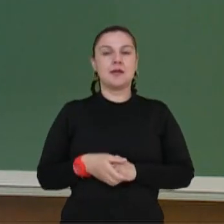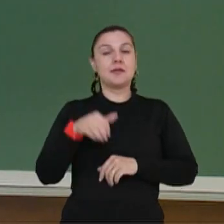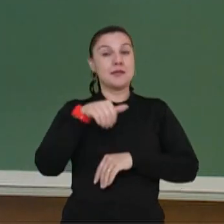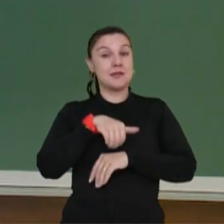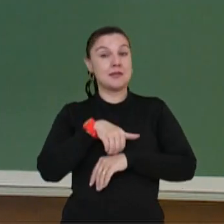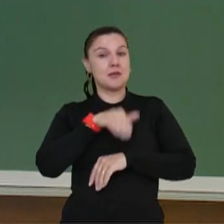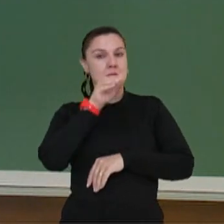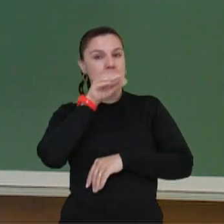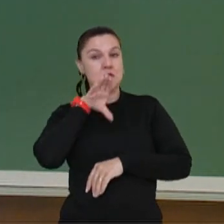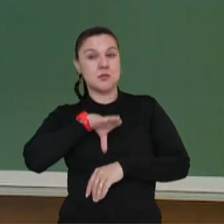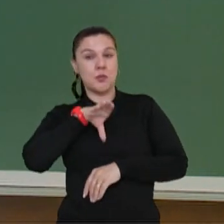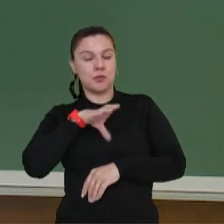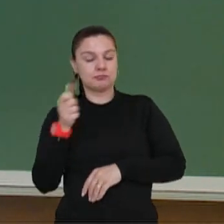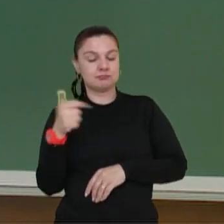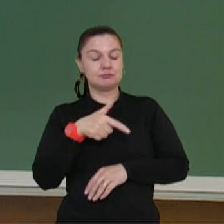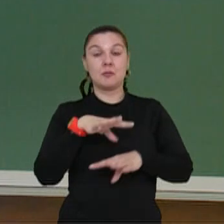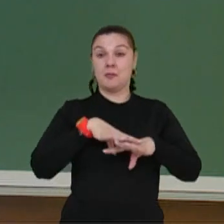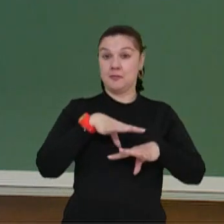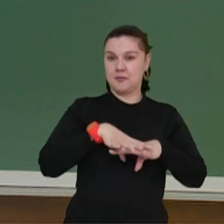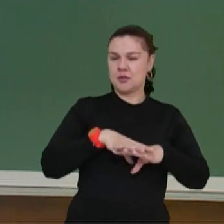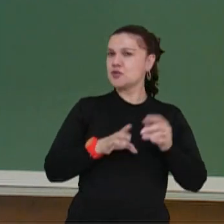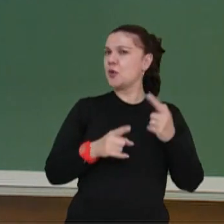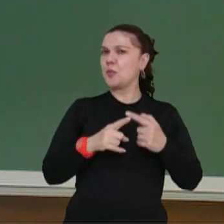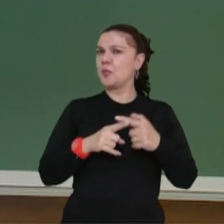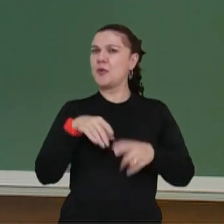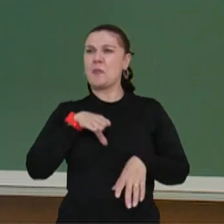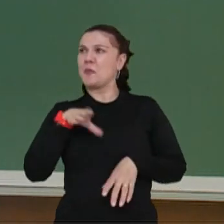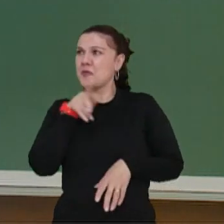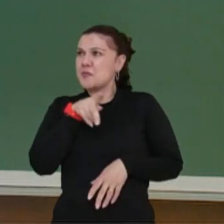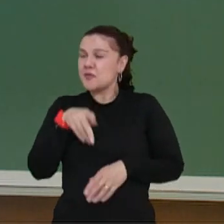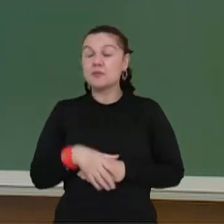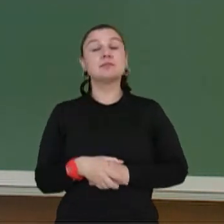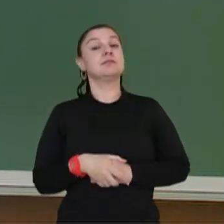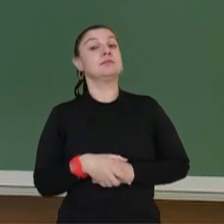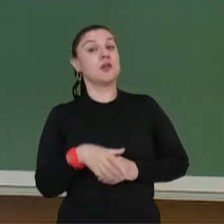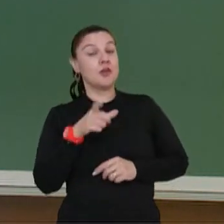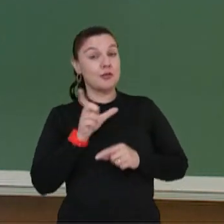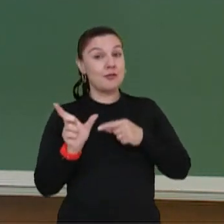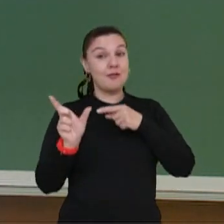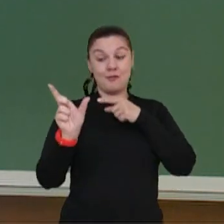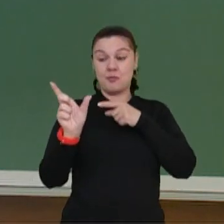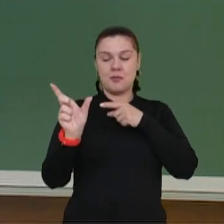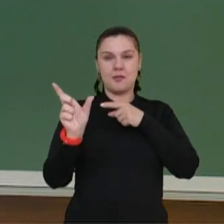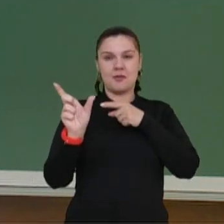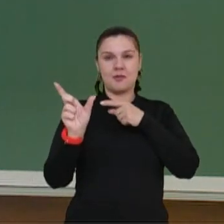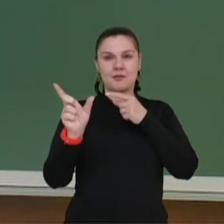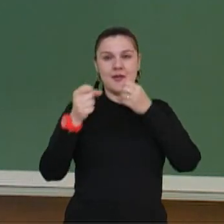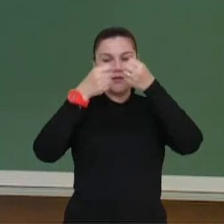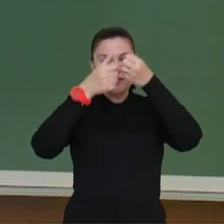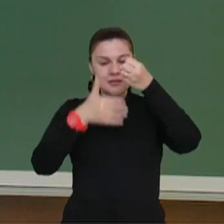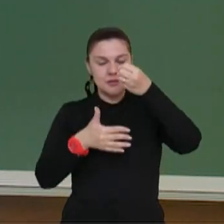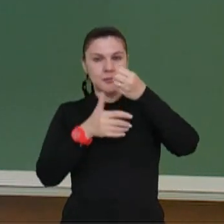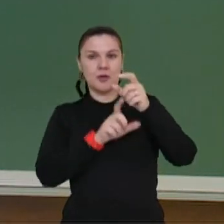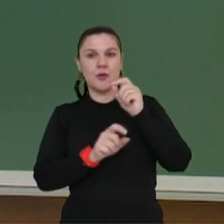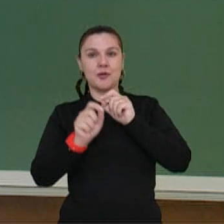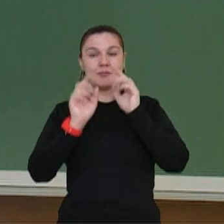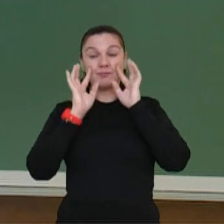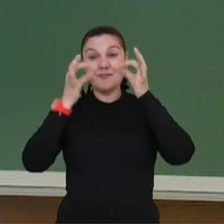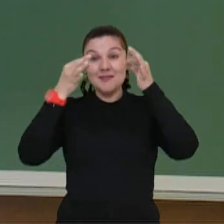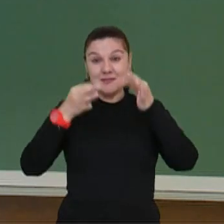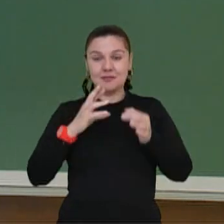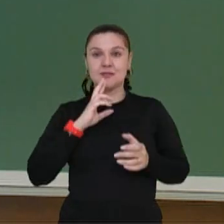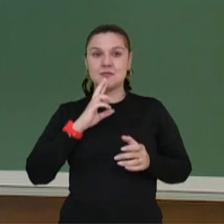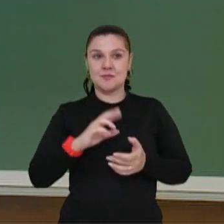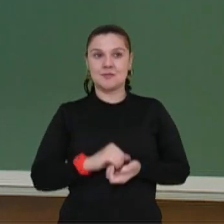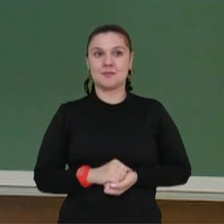ver com português do que com matemática. Por que com português, professor? Porque tem uma palavrinha no enunciado que vai justificar, que vai me garantir a